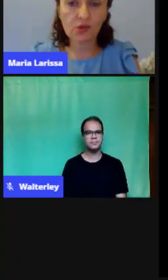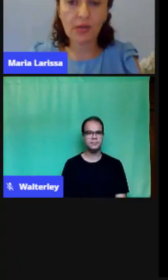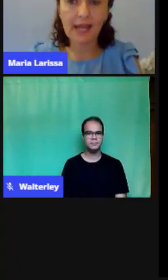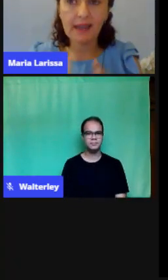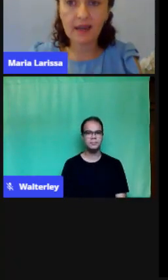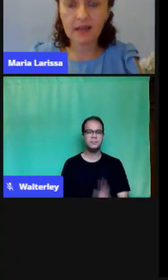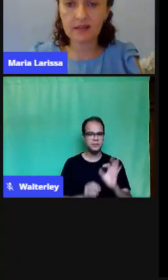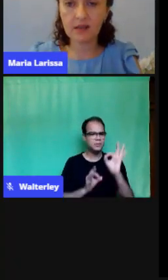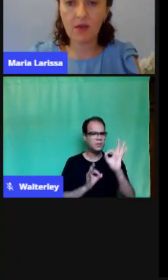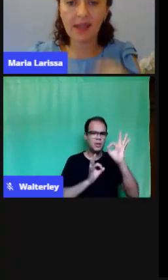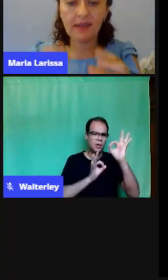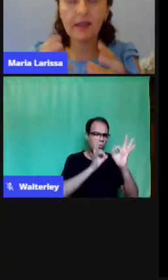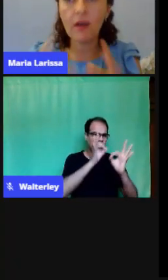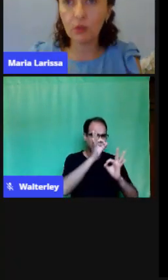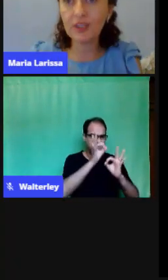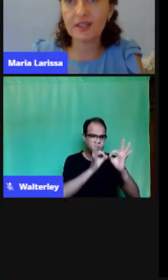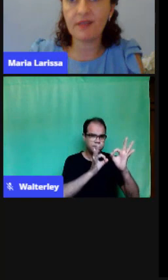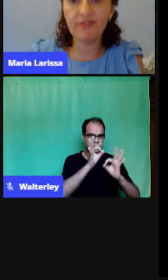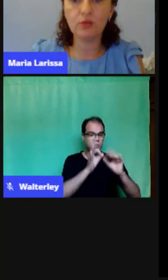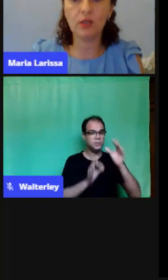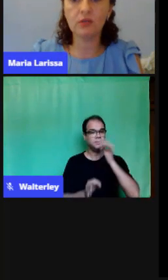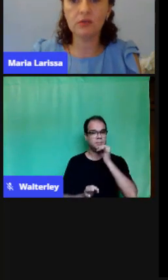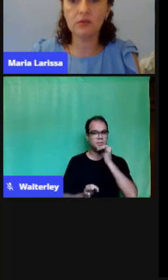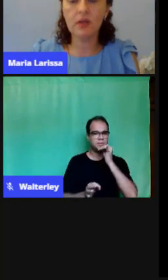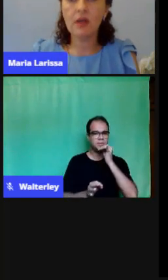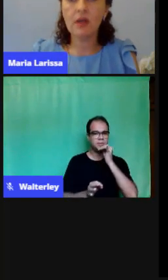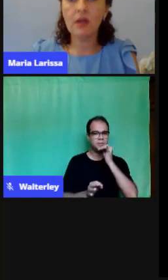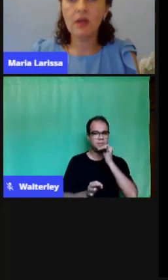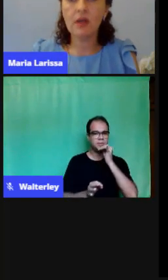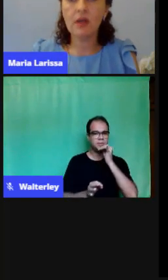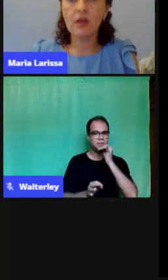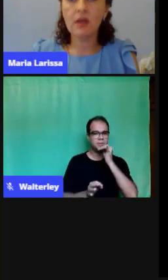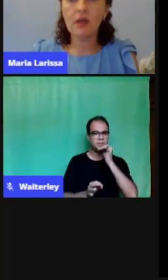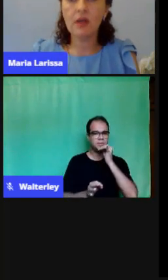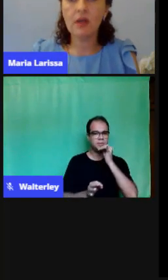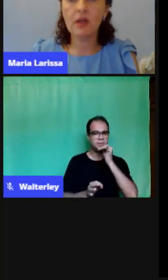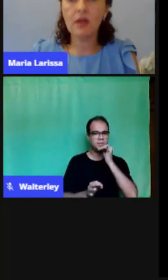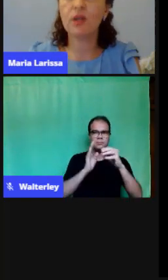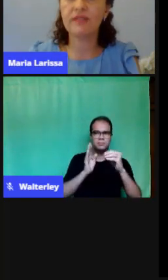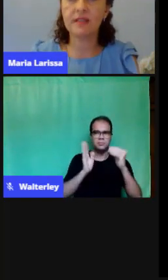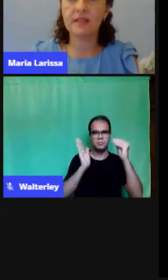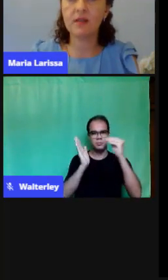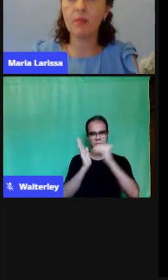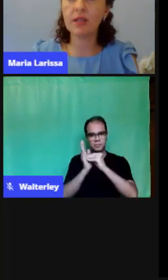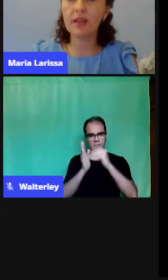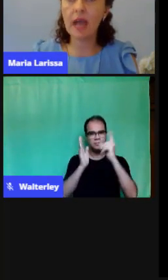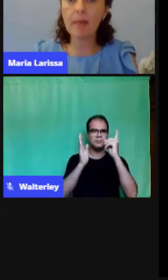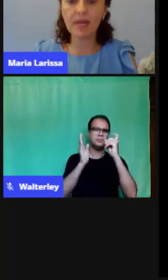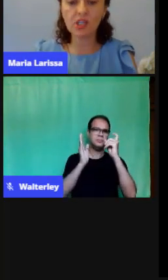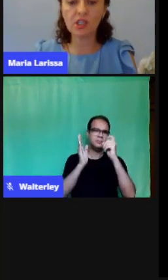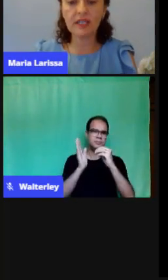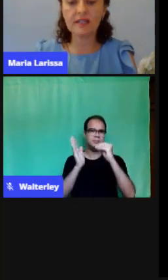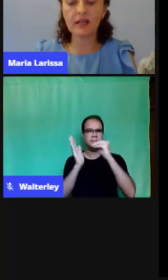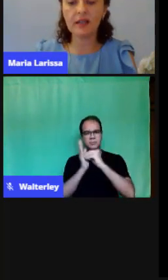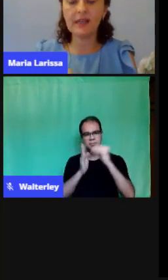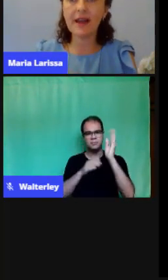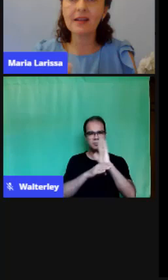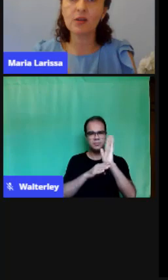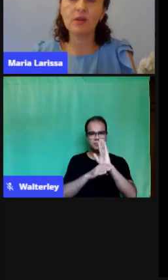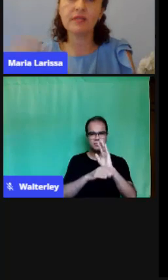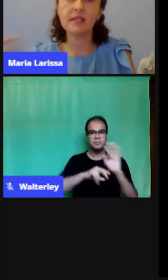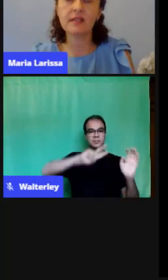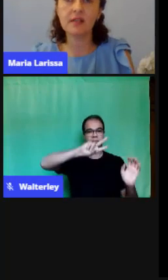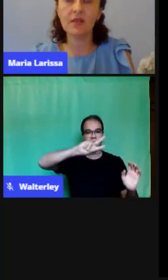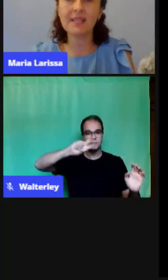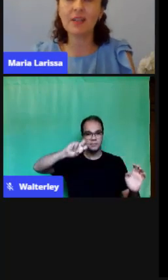Terminou de construir aquela questão, que é o desafio do aluno, você cria uma nova sessão. Por quê? A partir dessa,